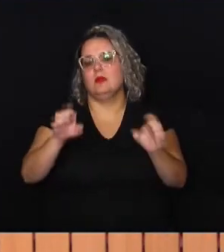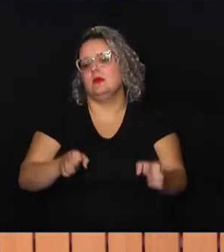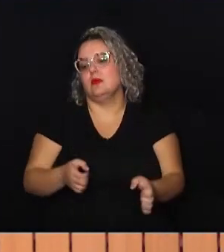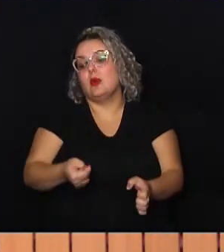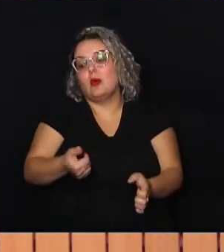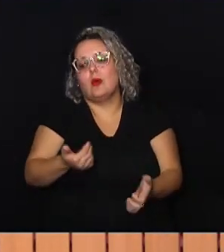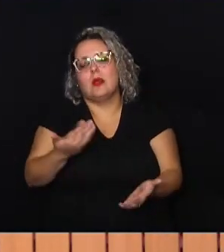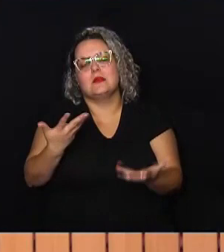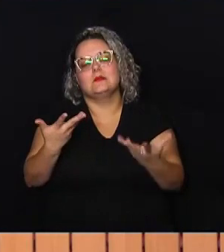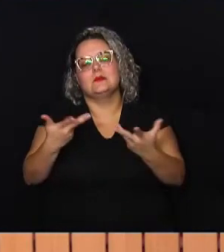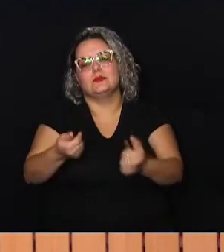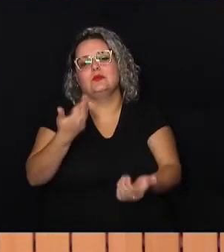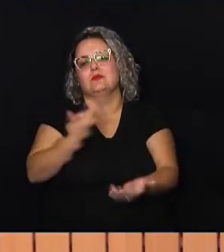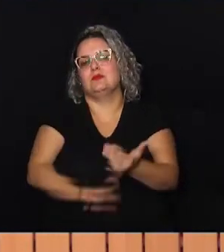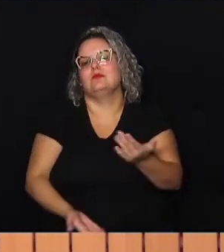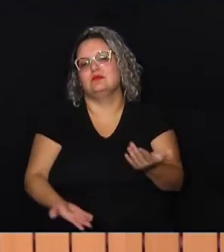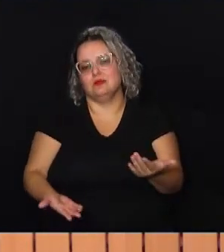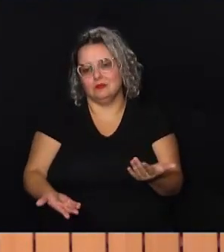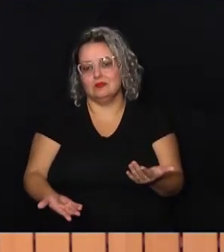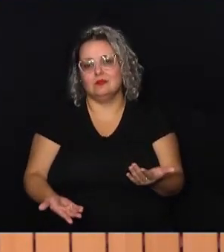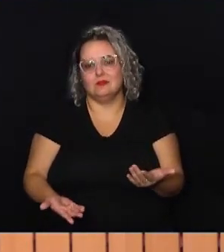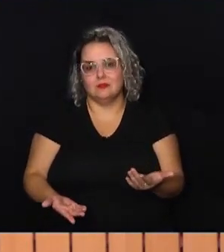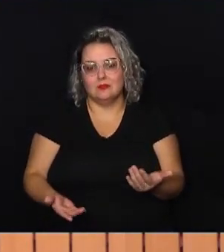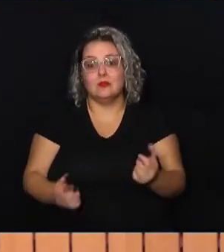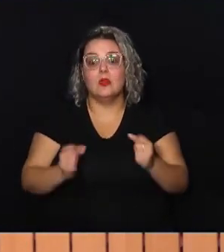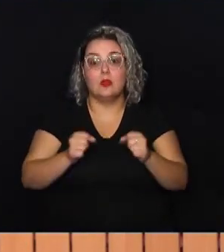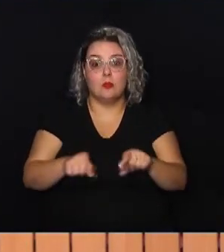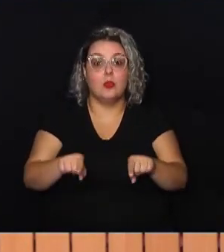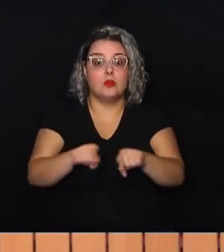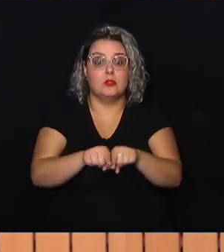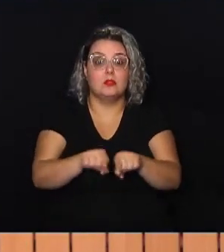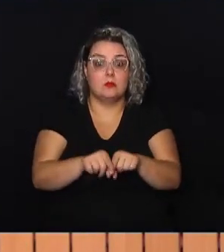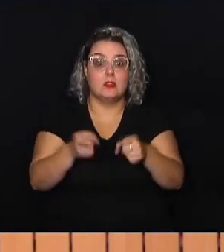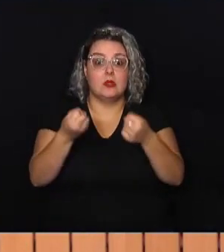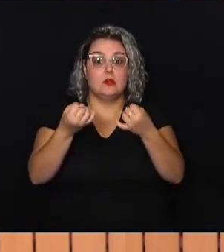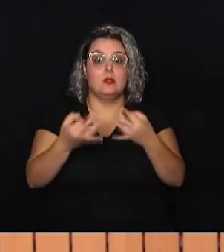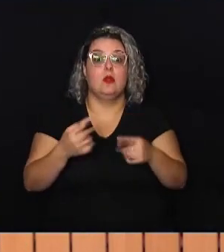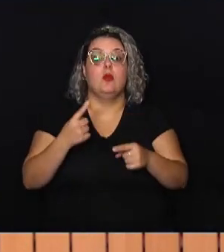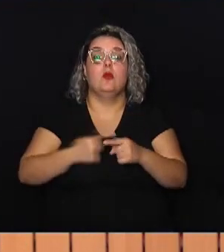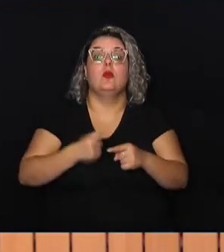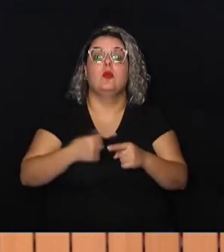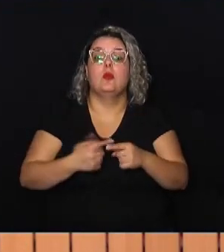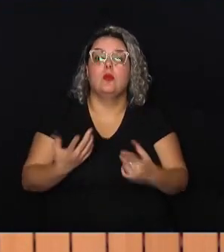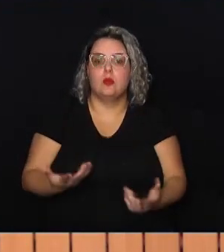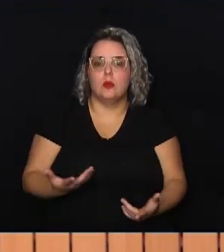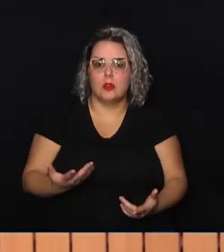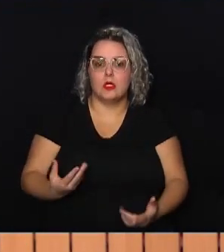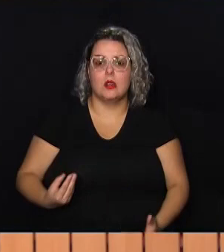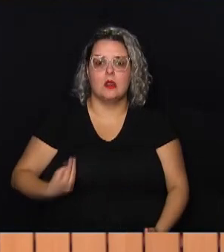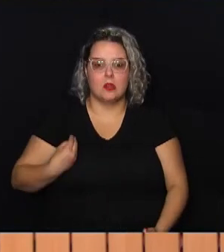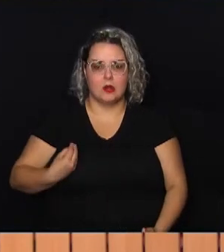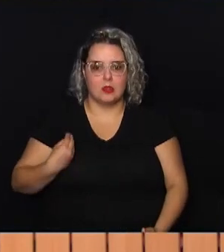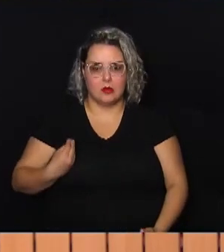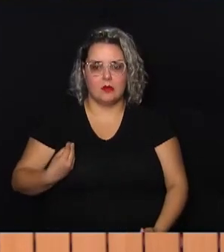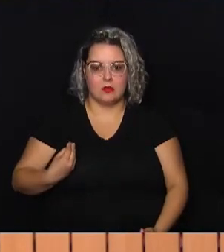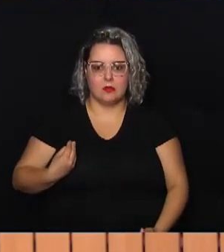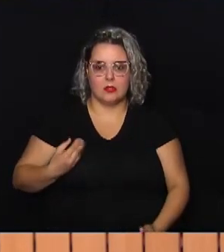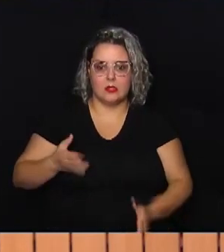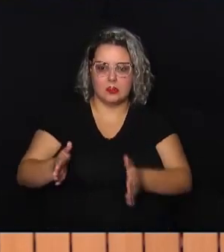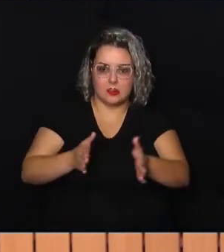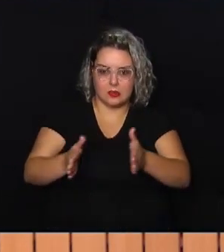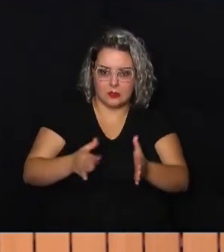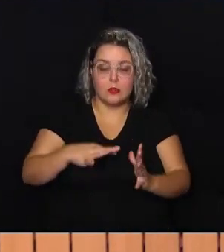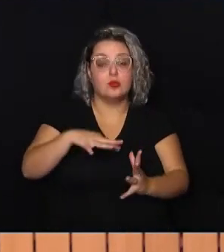tudo. Inclusive que pode estar explicando por que a vida média das pessoas